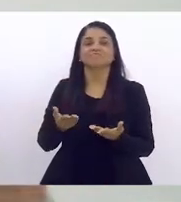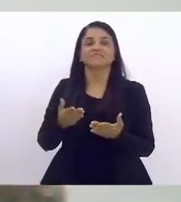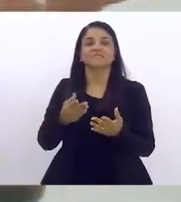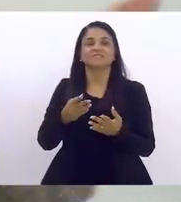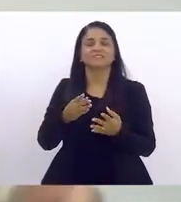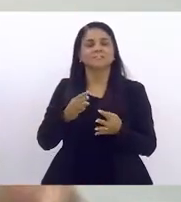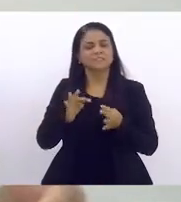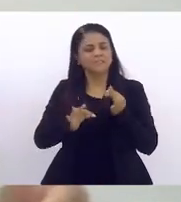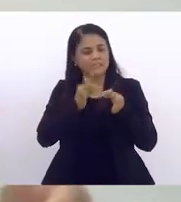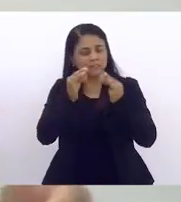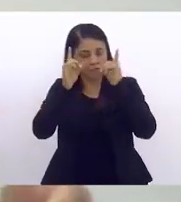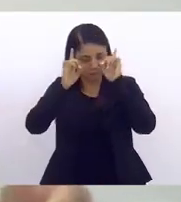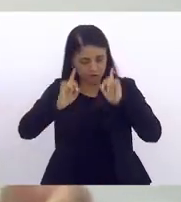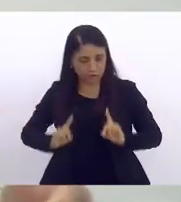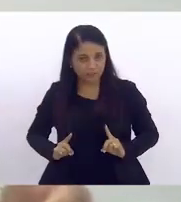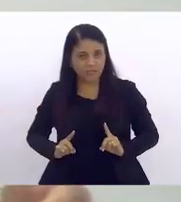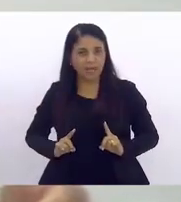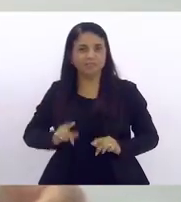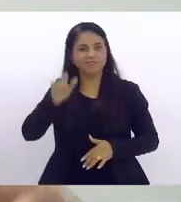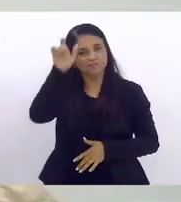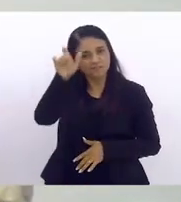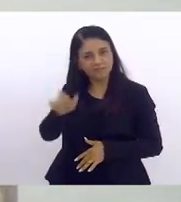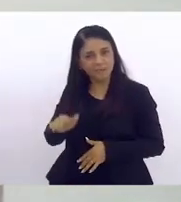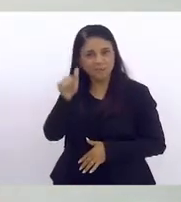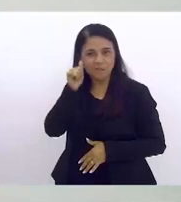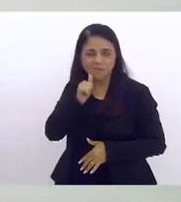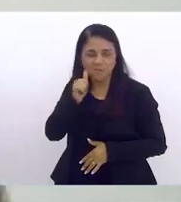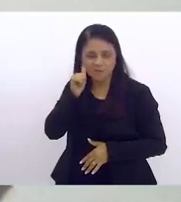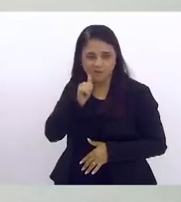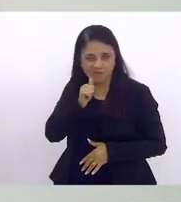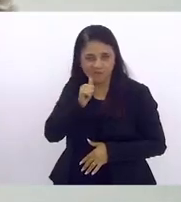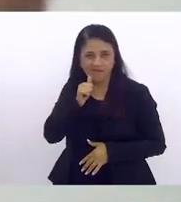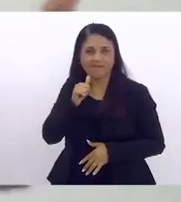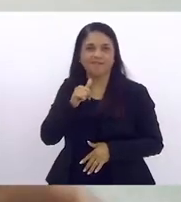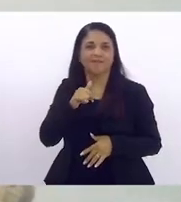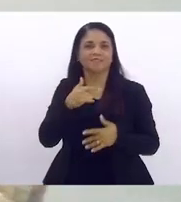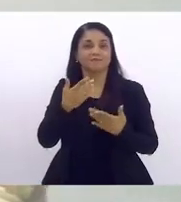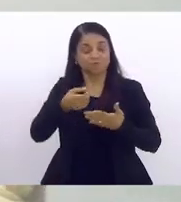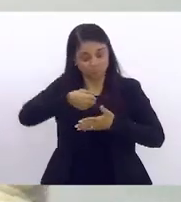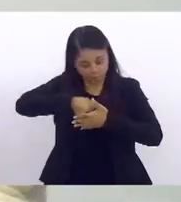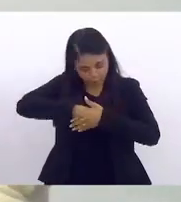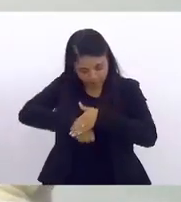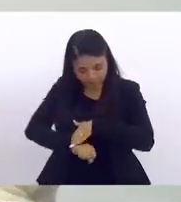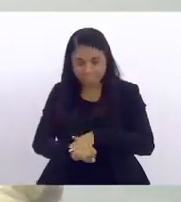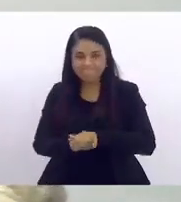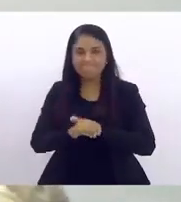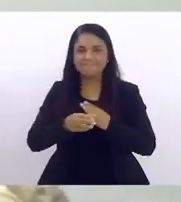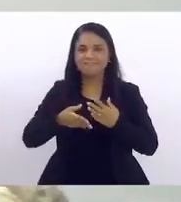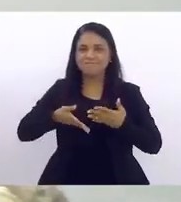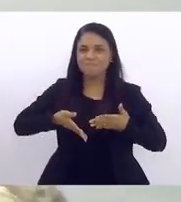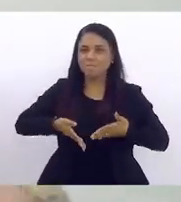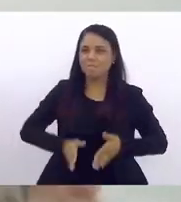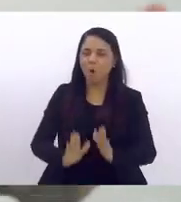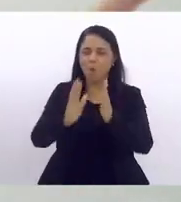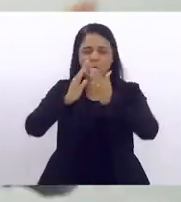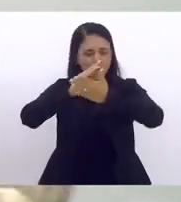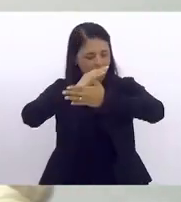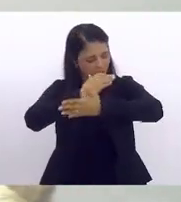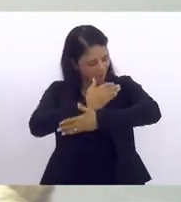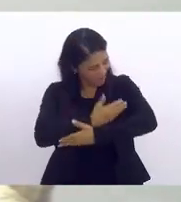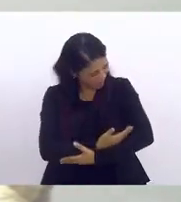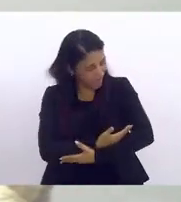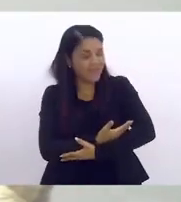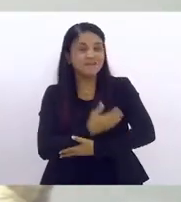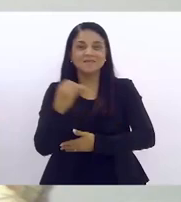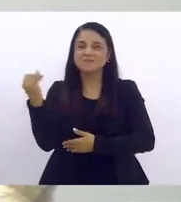da dignificação da mulher, da dignificação do nascer, né? E não vejo nada